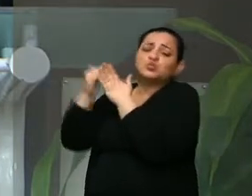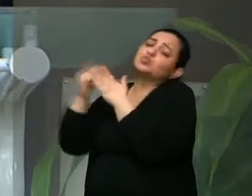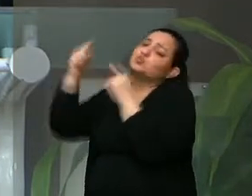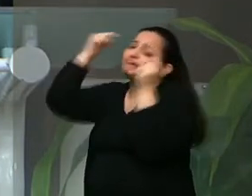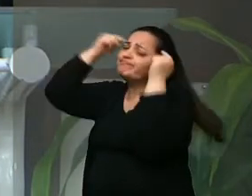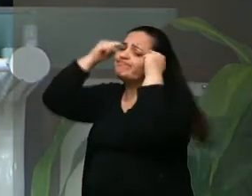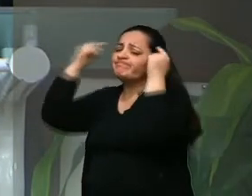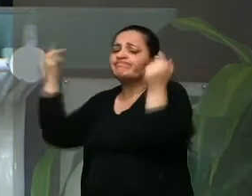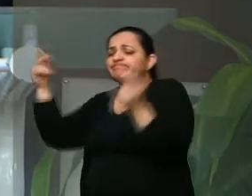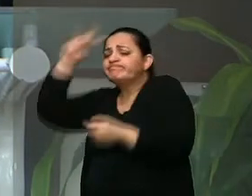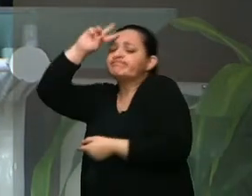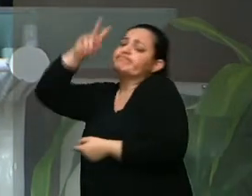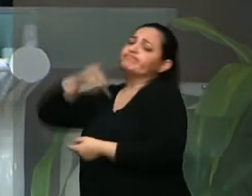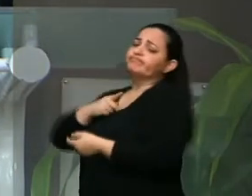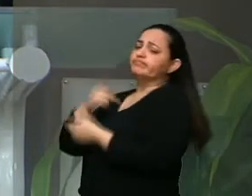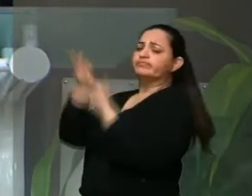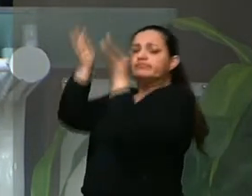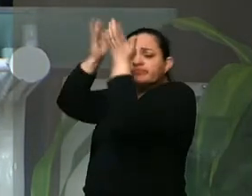pensamentos próprio